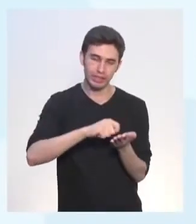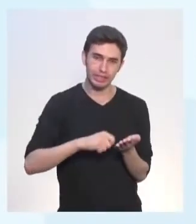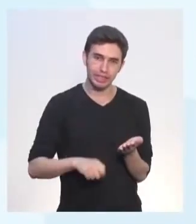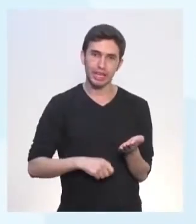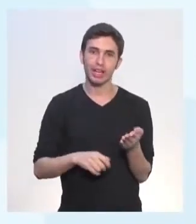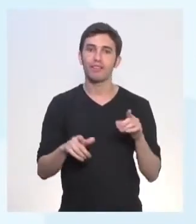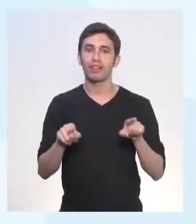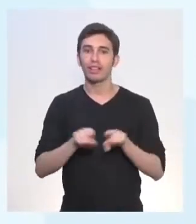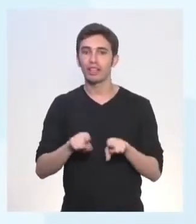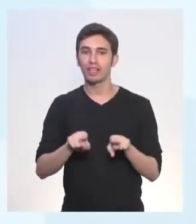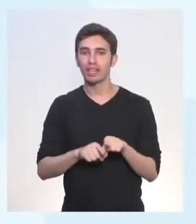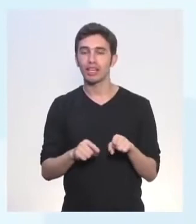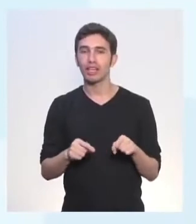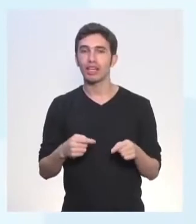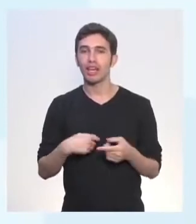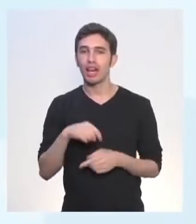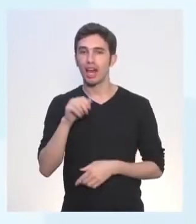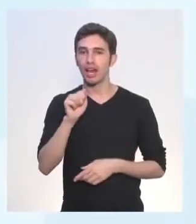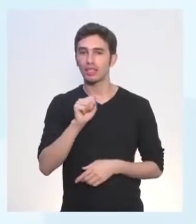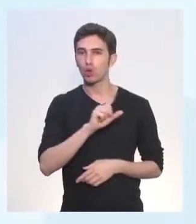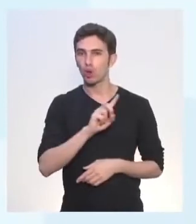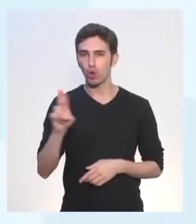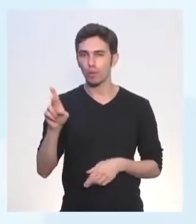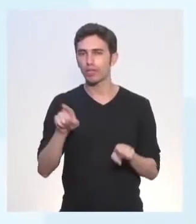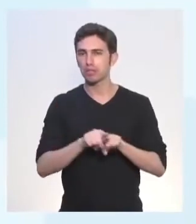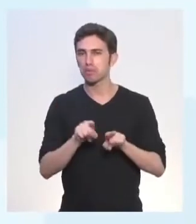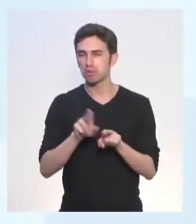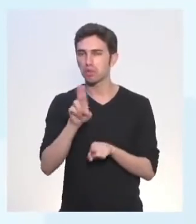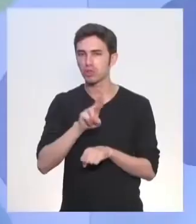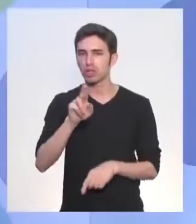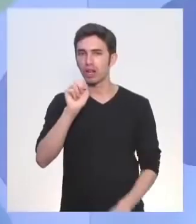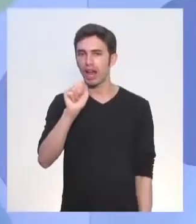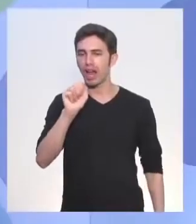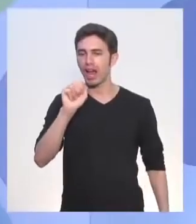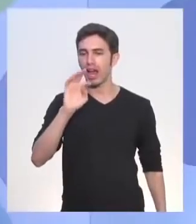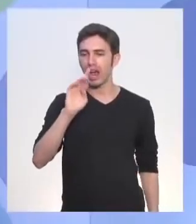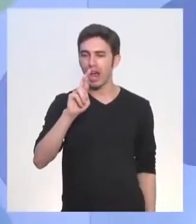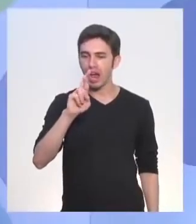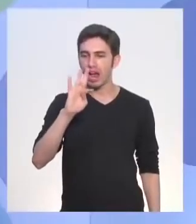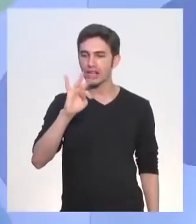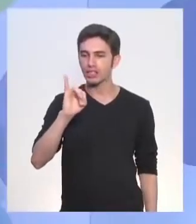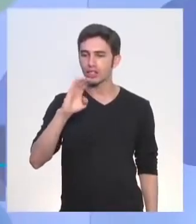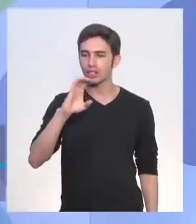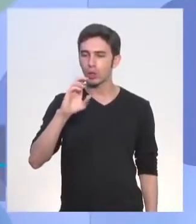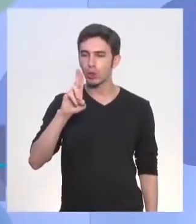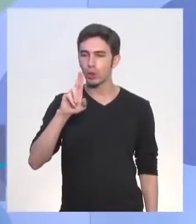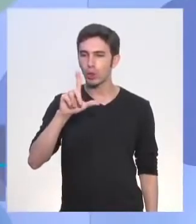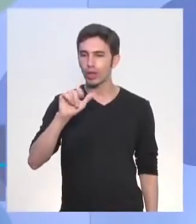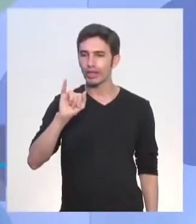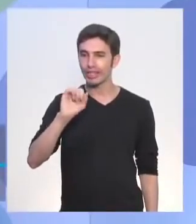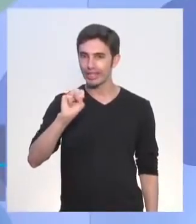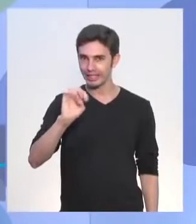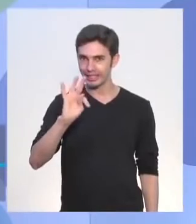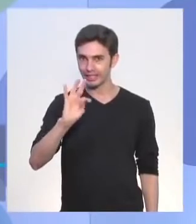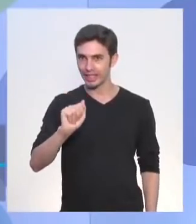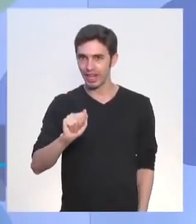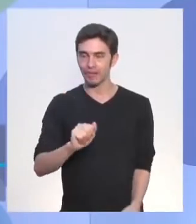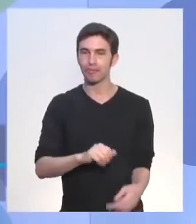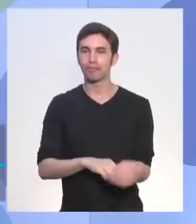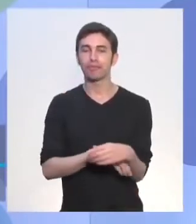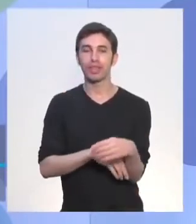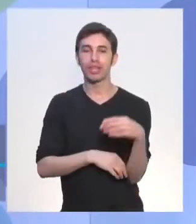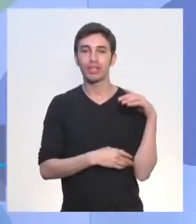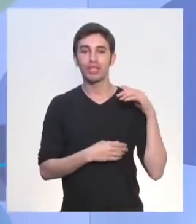sobre esses temas, né? Então, olha só, é um texto que circula geralmente no campo jornalístico, em que o autor, que a gente